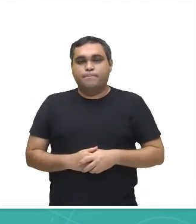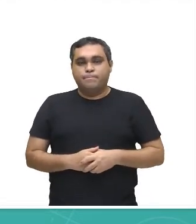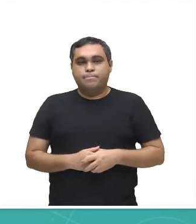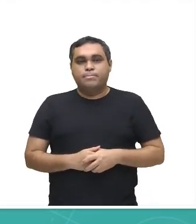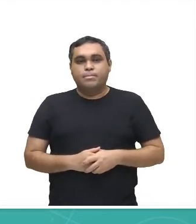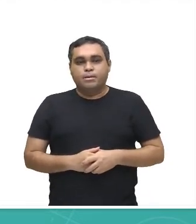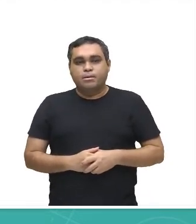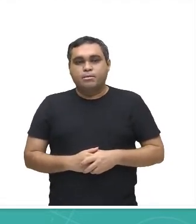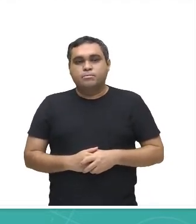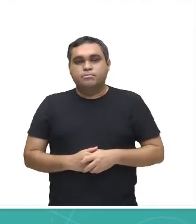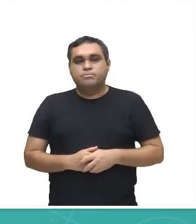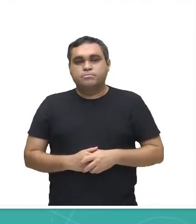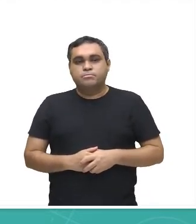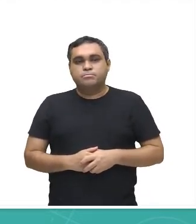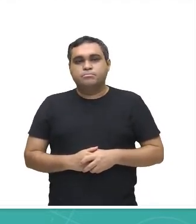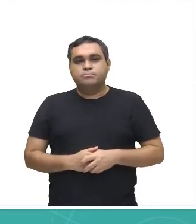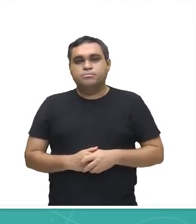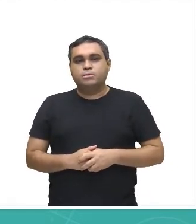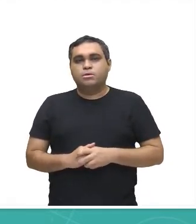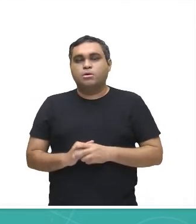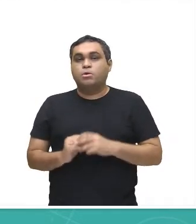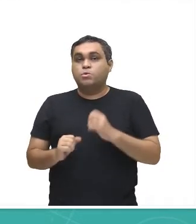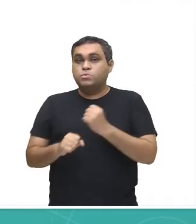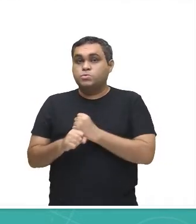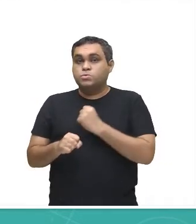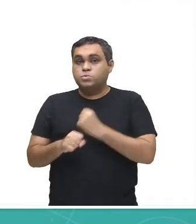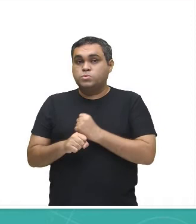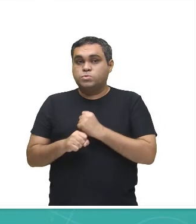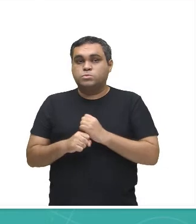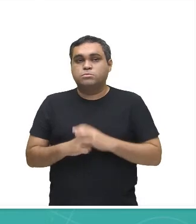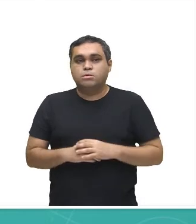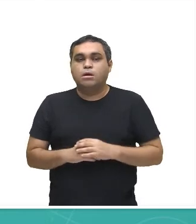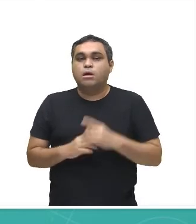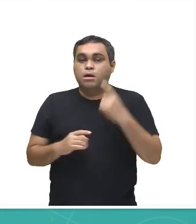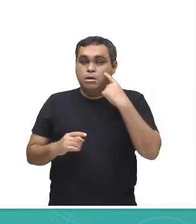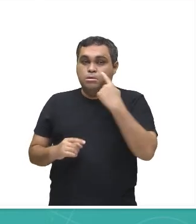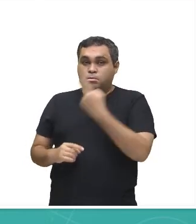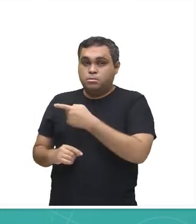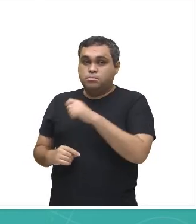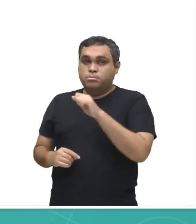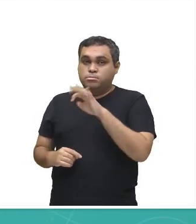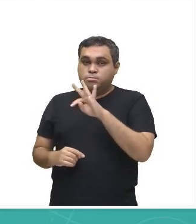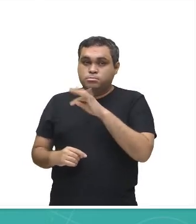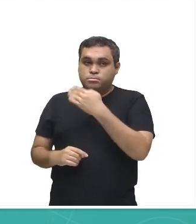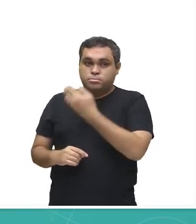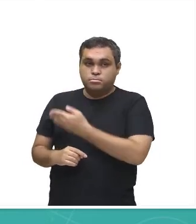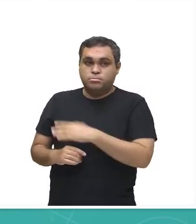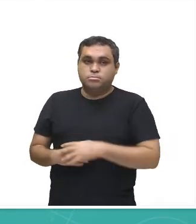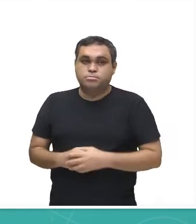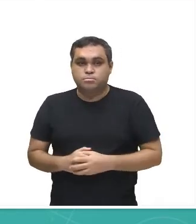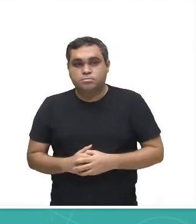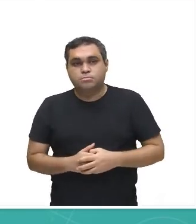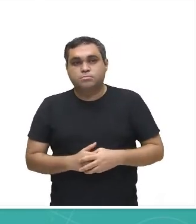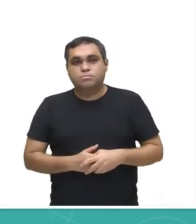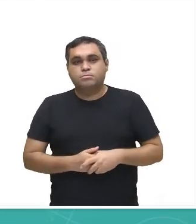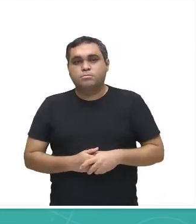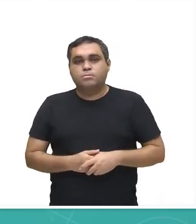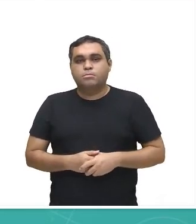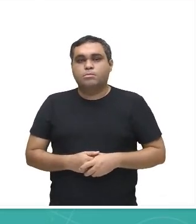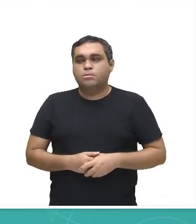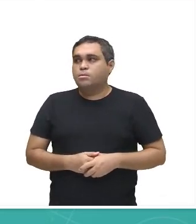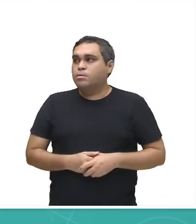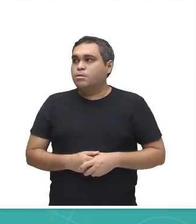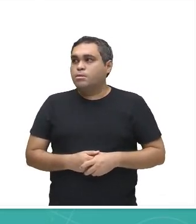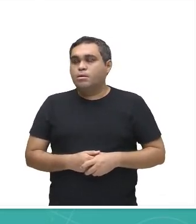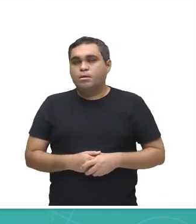bem específico mesmo. Vejam aqui mais exemplos com a utilização da preposition at. Vejam que eu